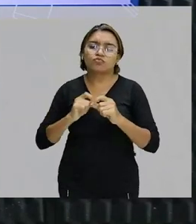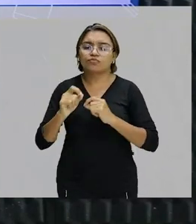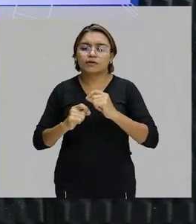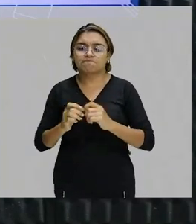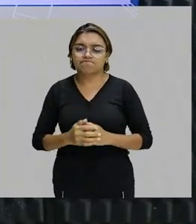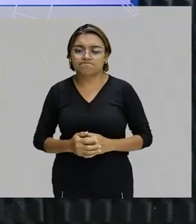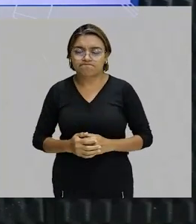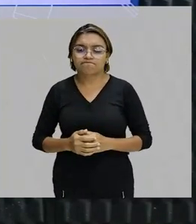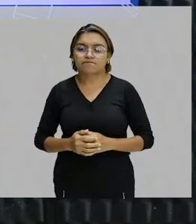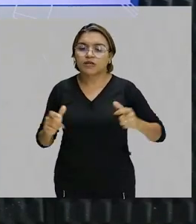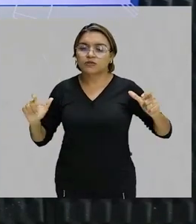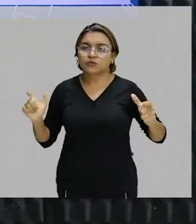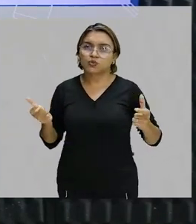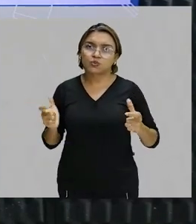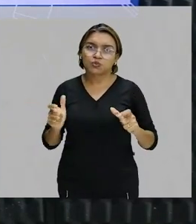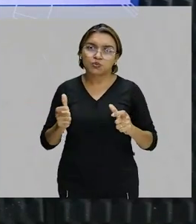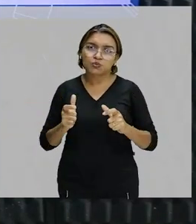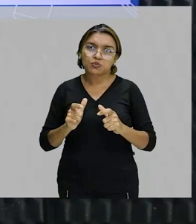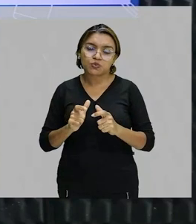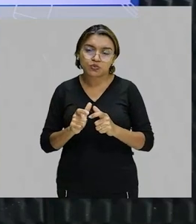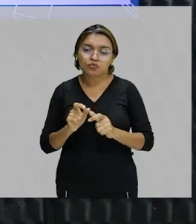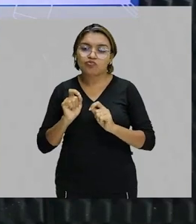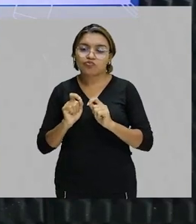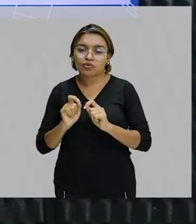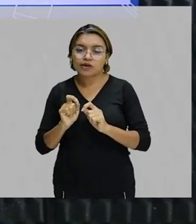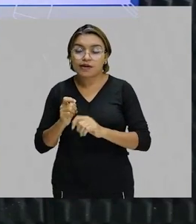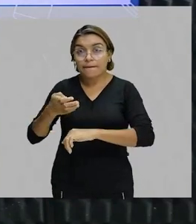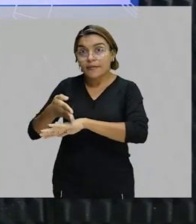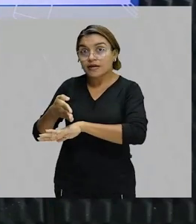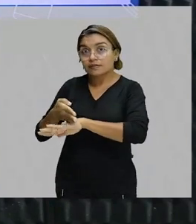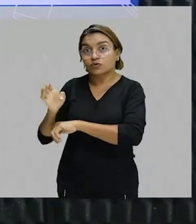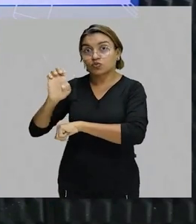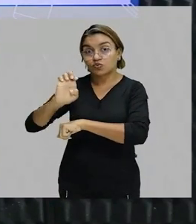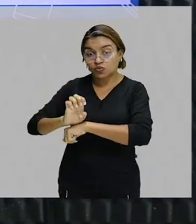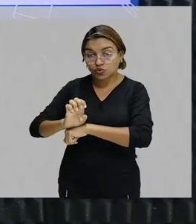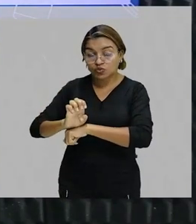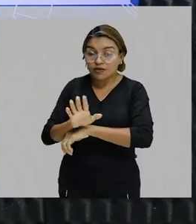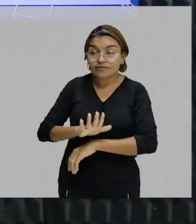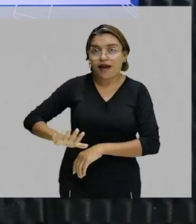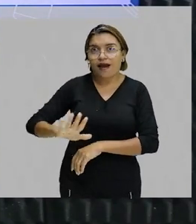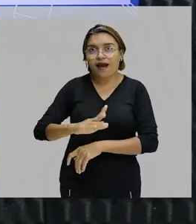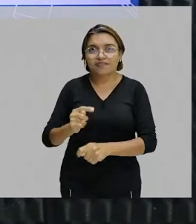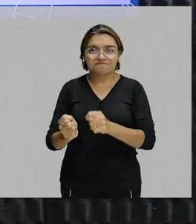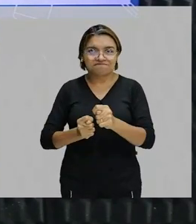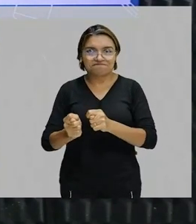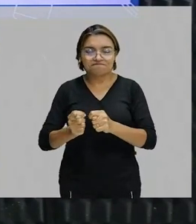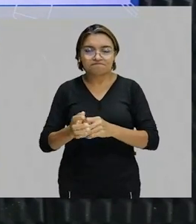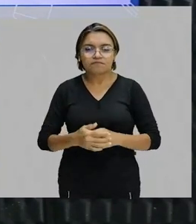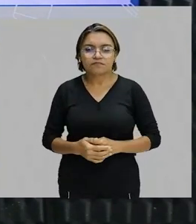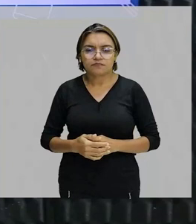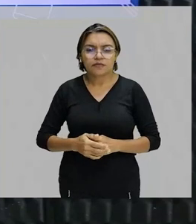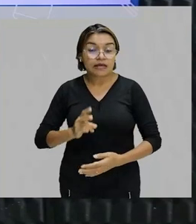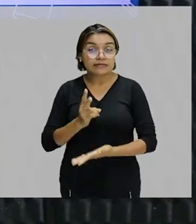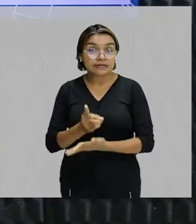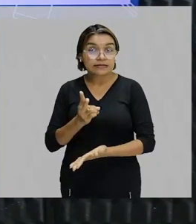diminuir ao máximo a participação do Estado Nas questões econômicas Toda